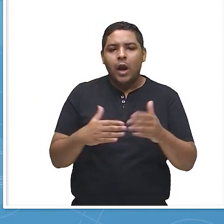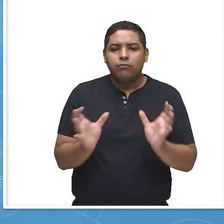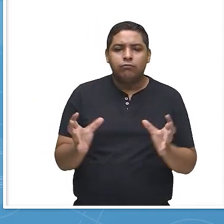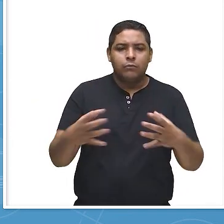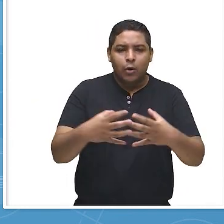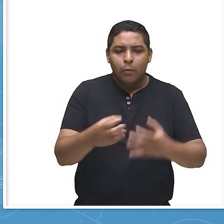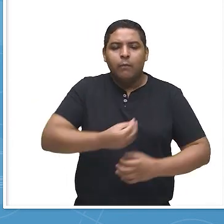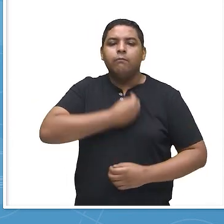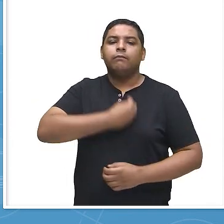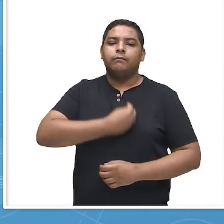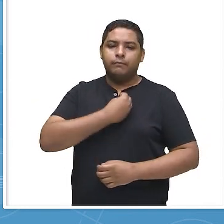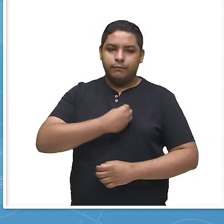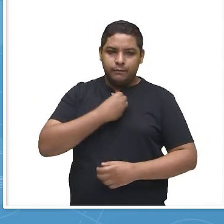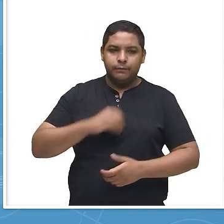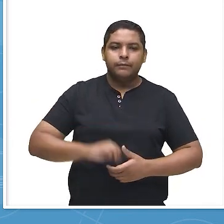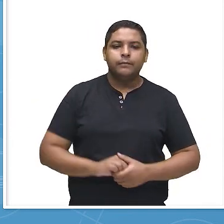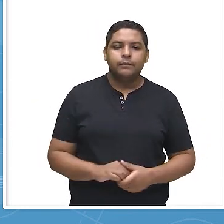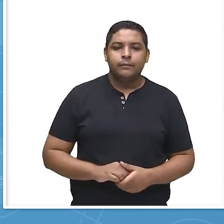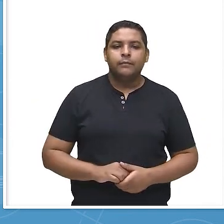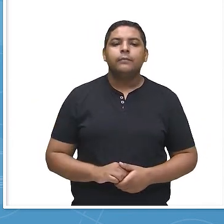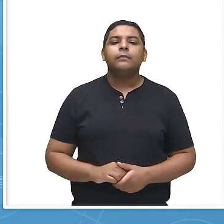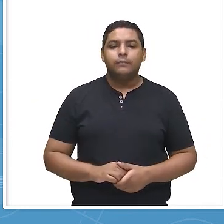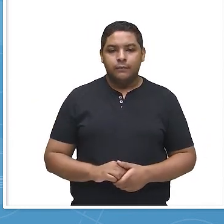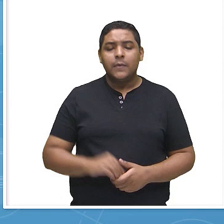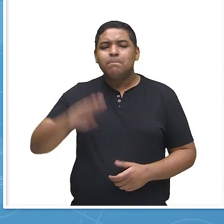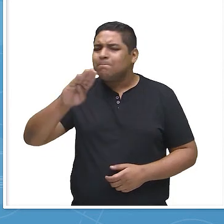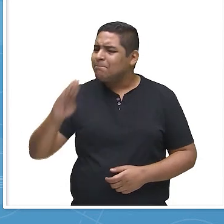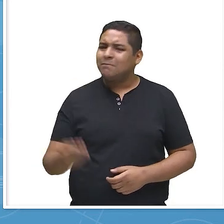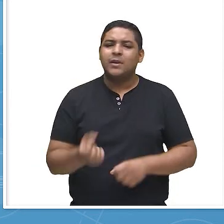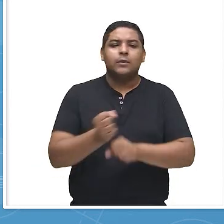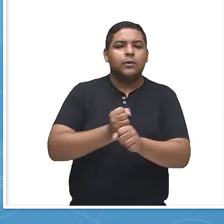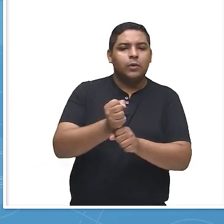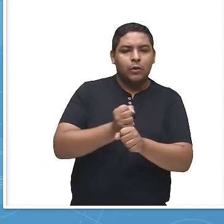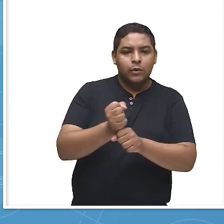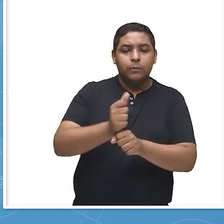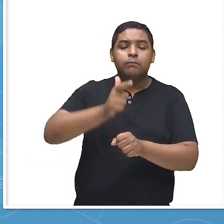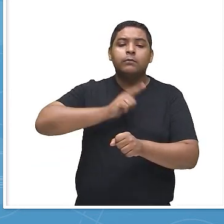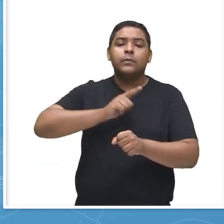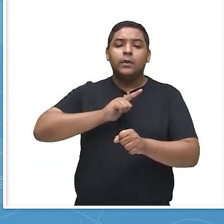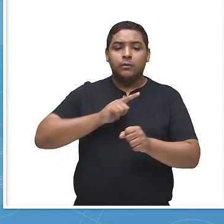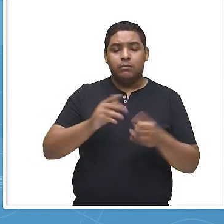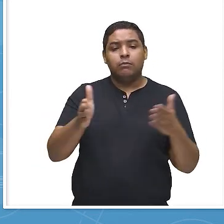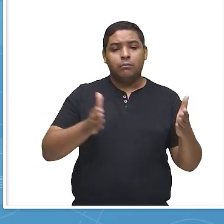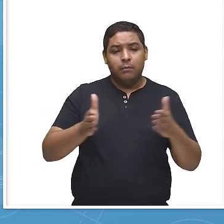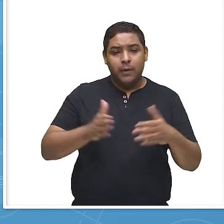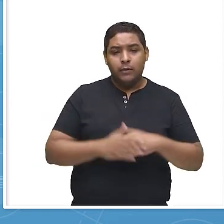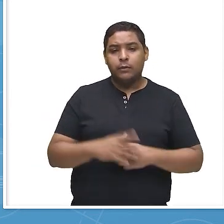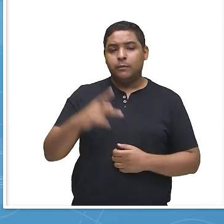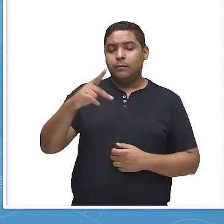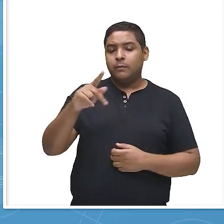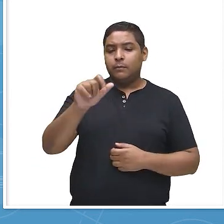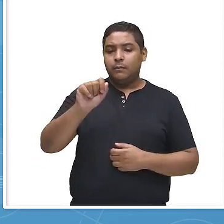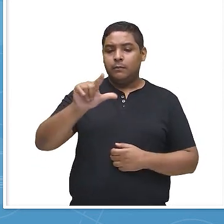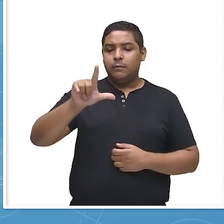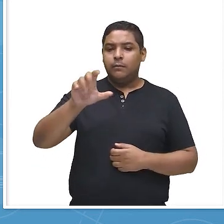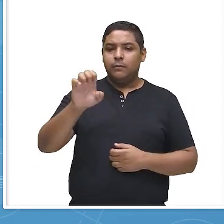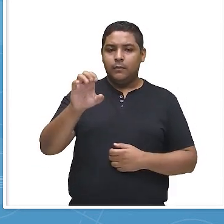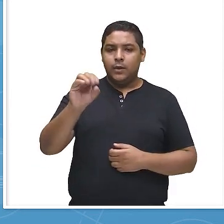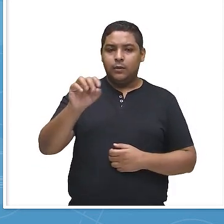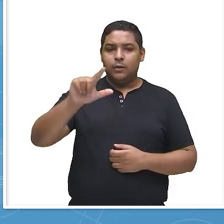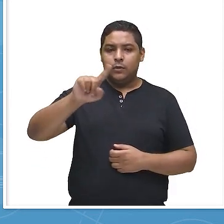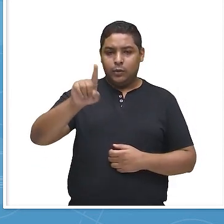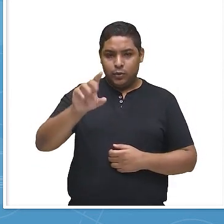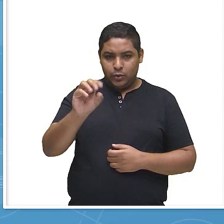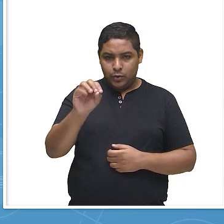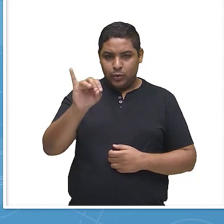nosso planeta em bilhões de anos. Depois nós temos um período chamado de Paleozoico, tá? E dentro do período